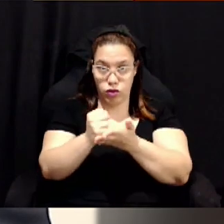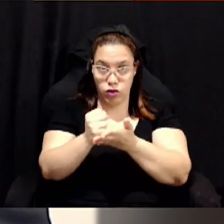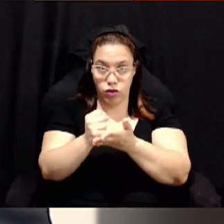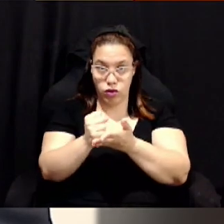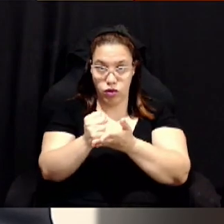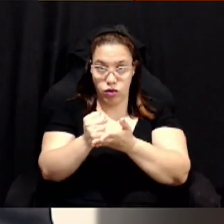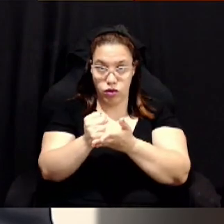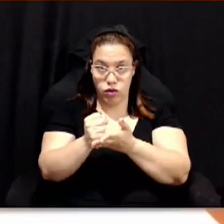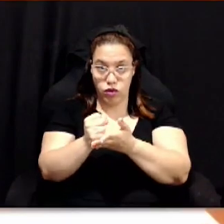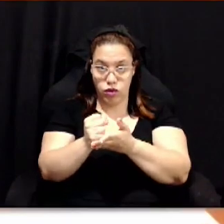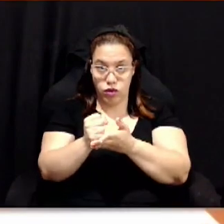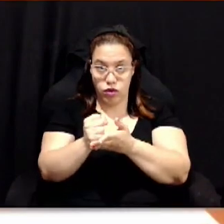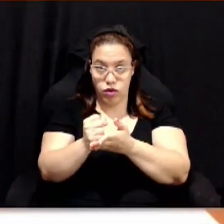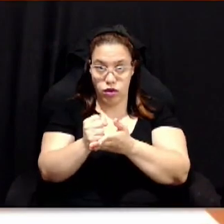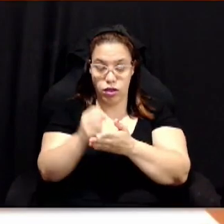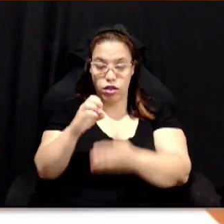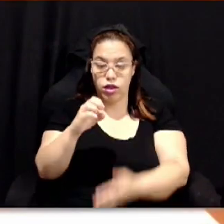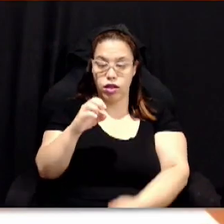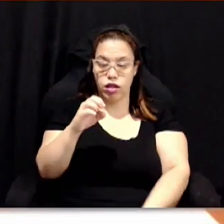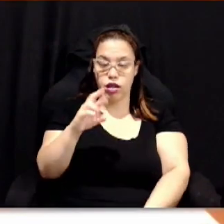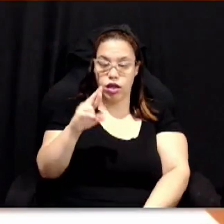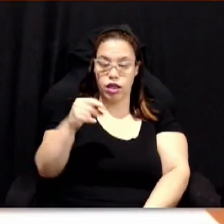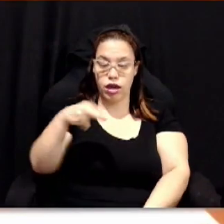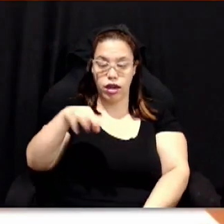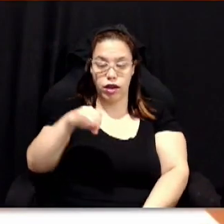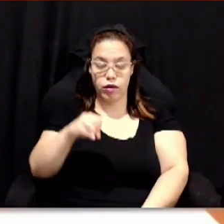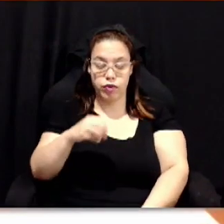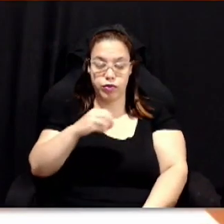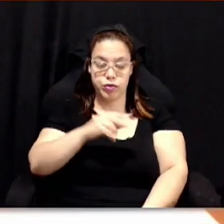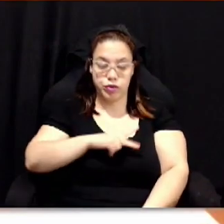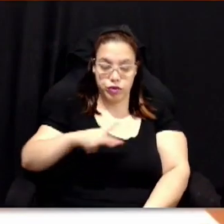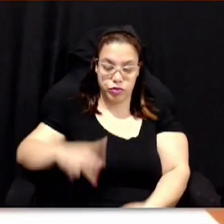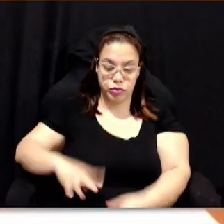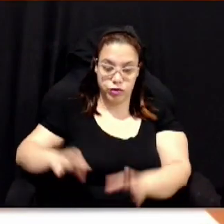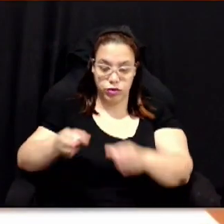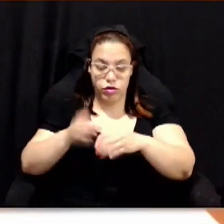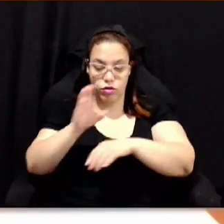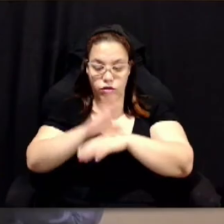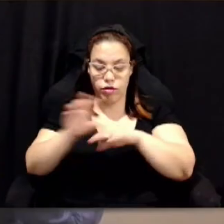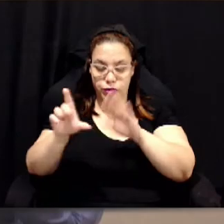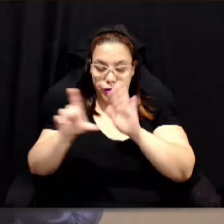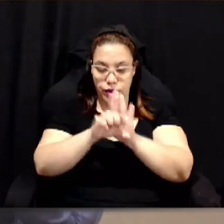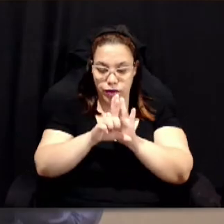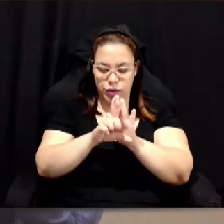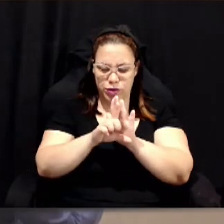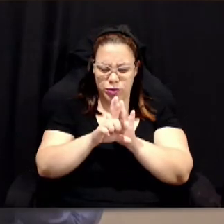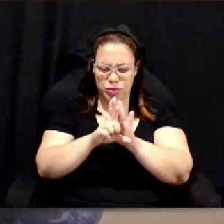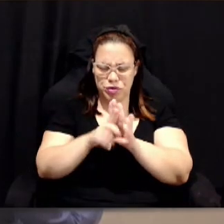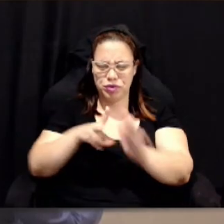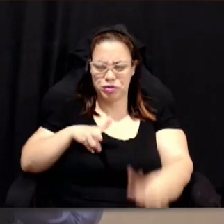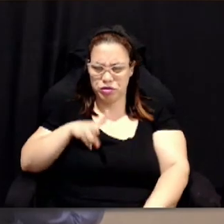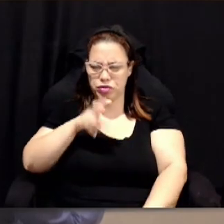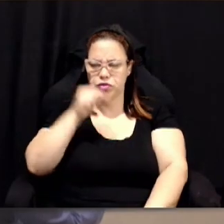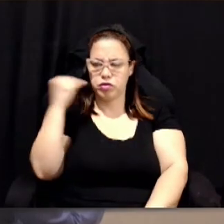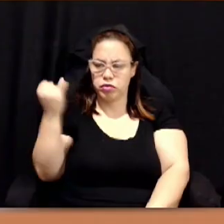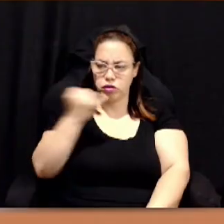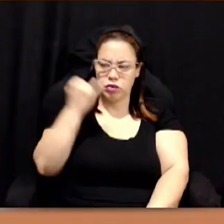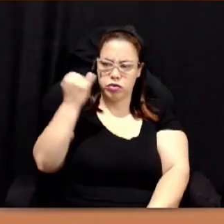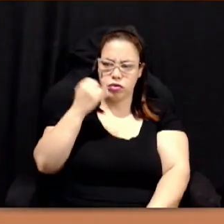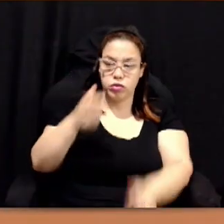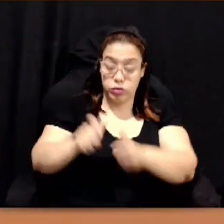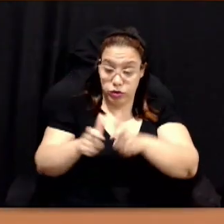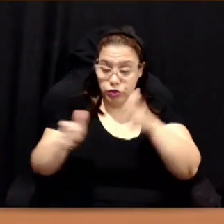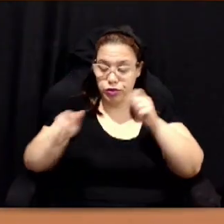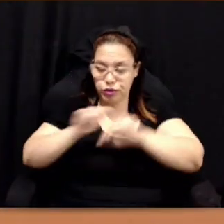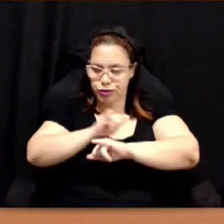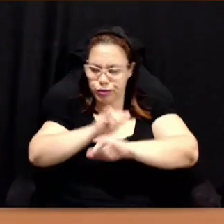de credenciamento. O presidente da Comissão de Constituição e Legalidade reforça a importância da ampla divulgação para